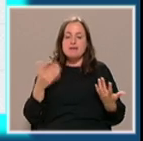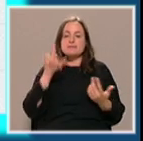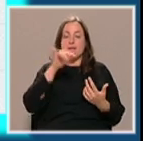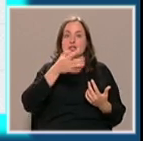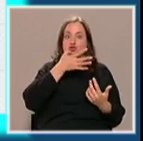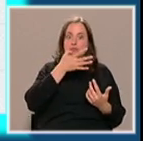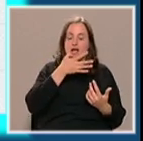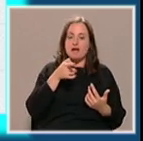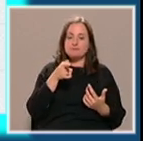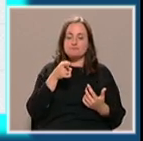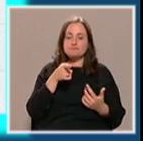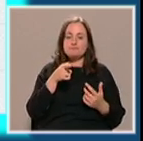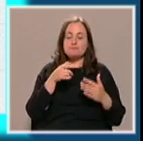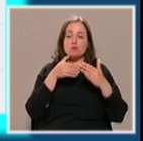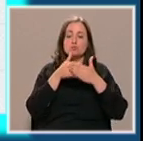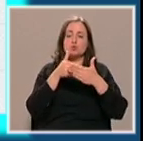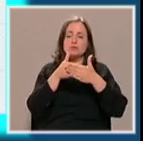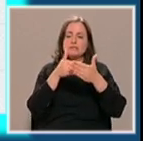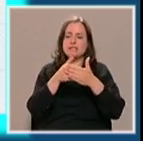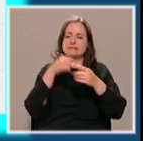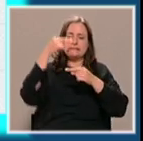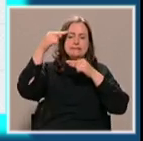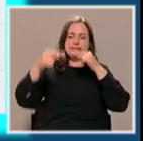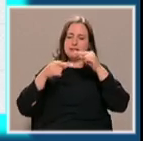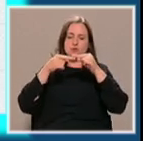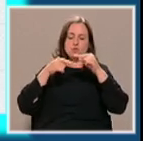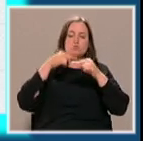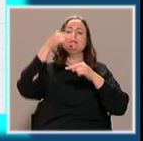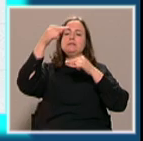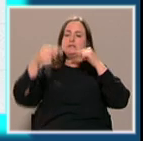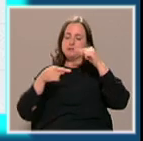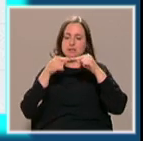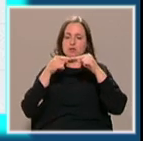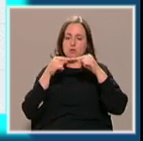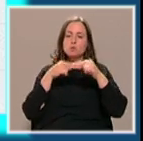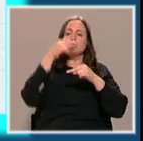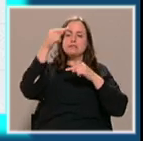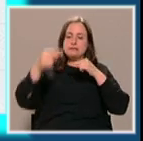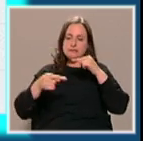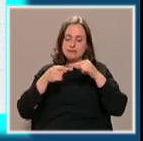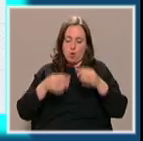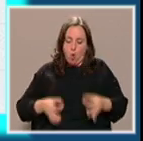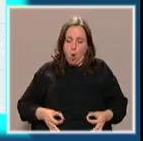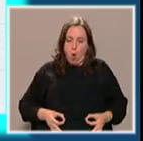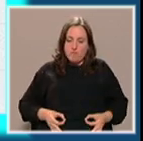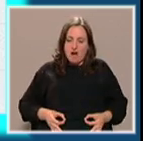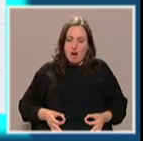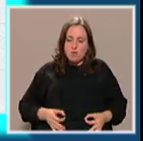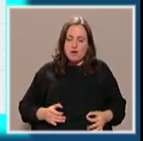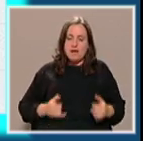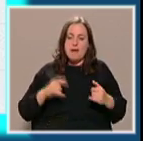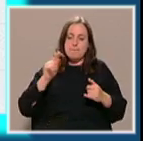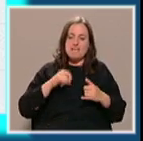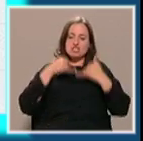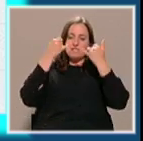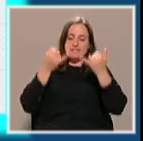referir que este processo é cíclico e ocorre alternadamente no ovário e no mês seguinte